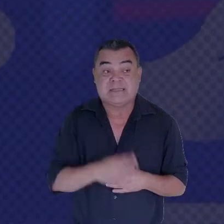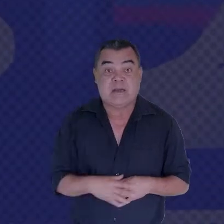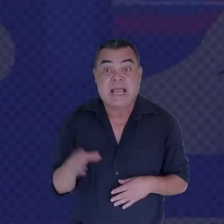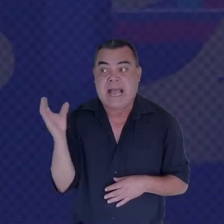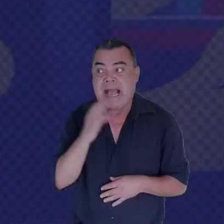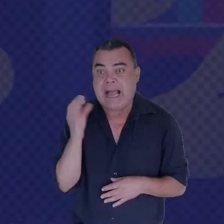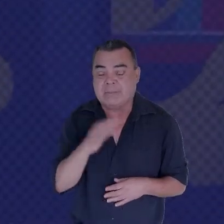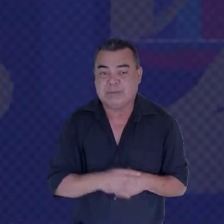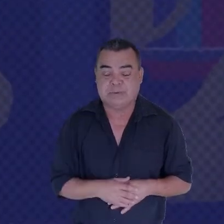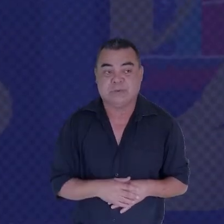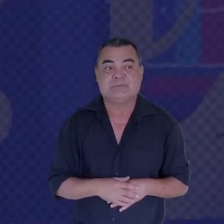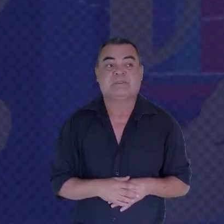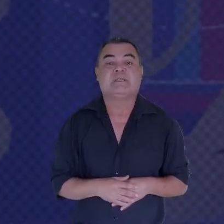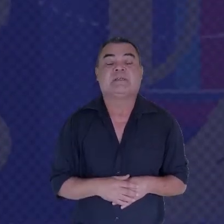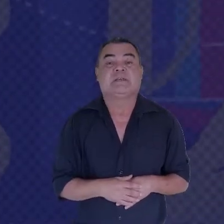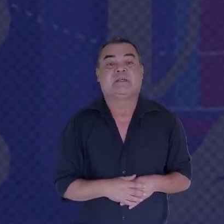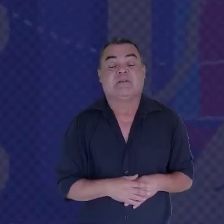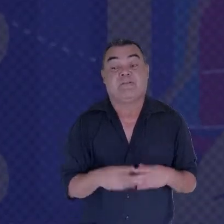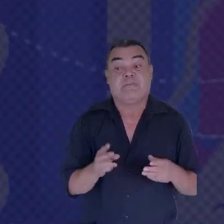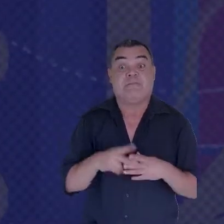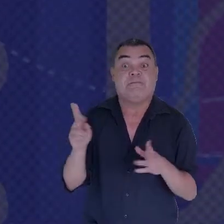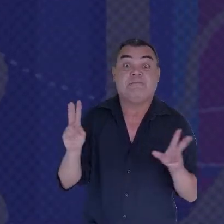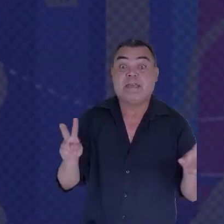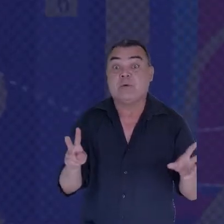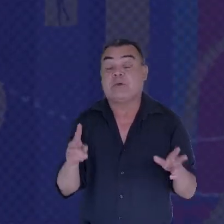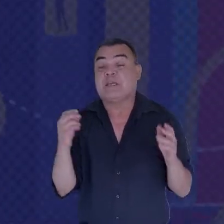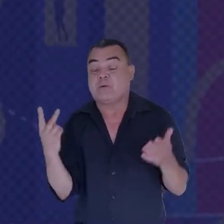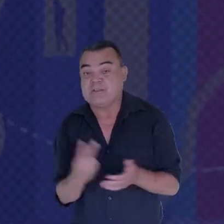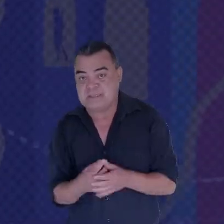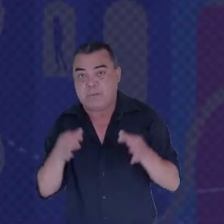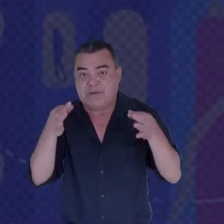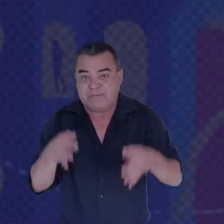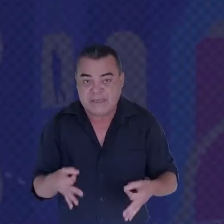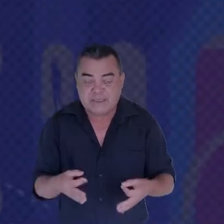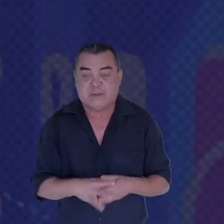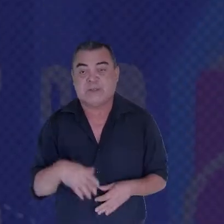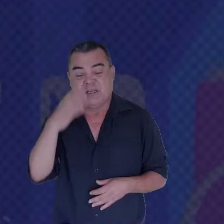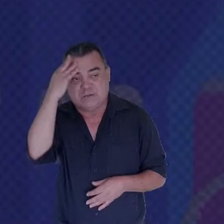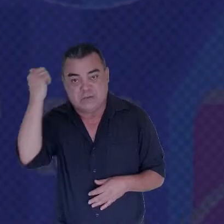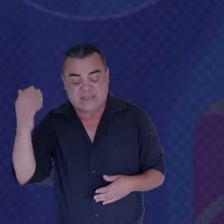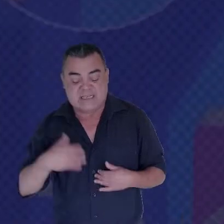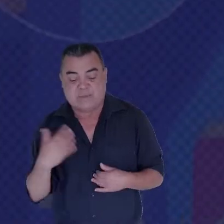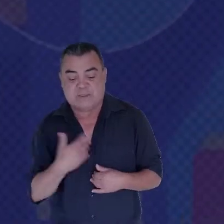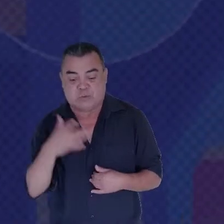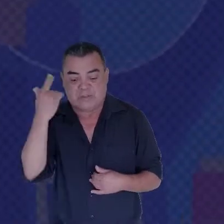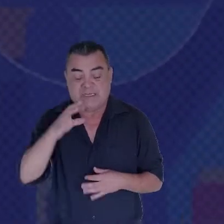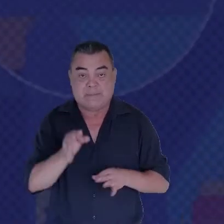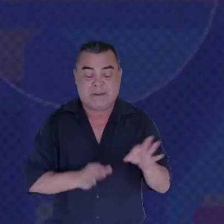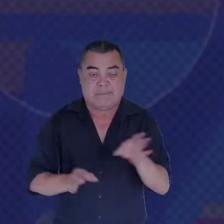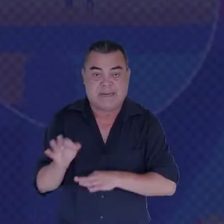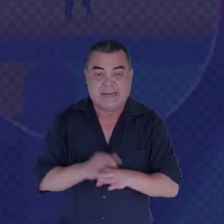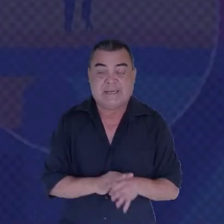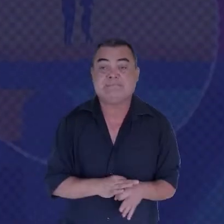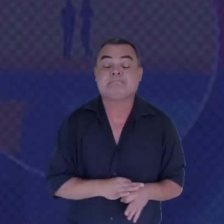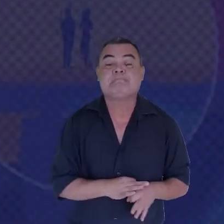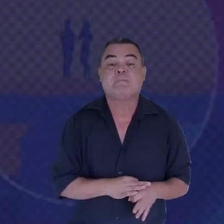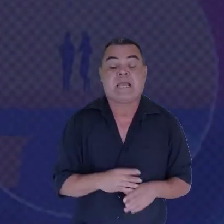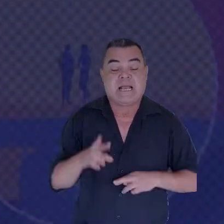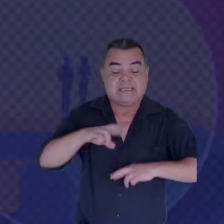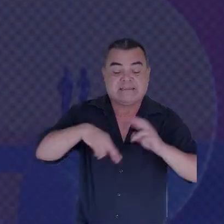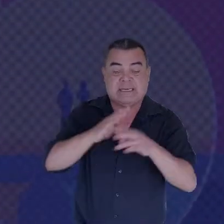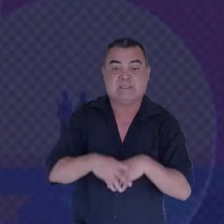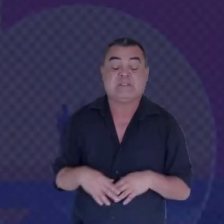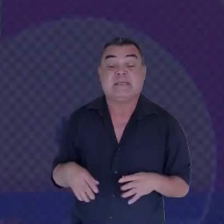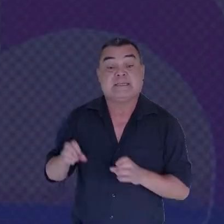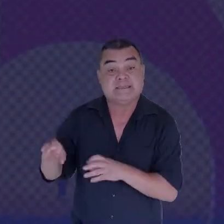com rapidez replicar que dá certo disseminar é os casos de sucesso para que a gente consiga preparar as redes de ensino